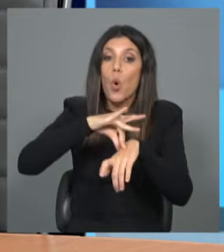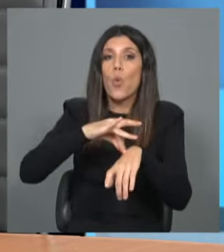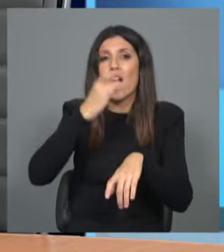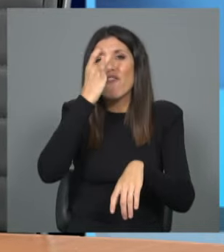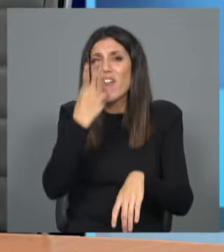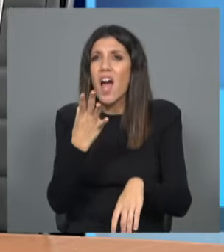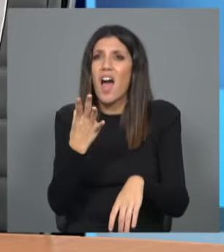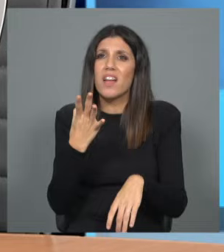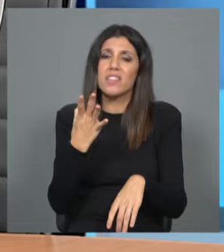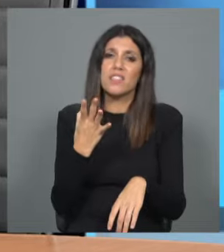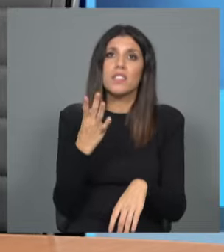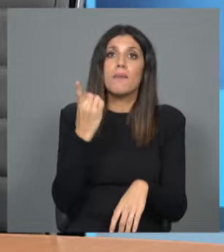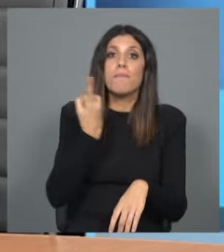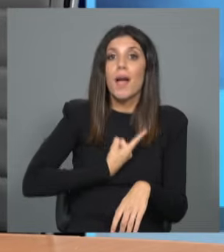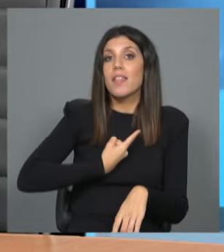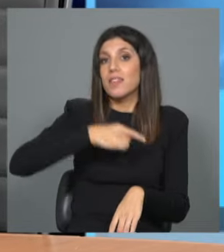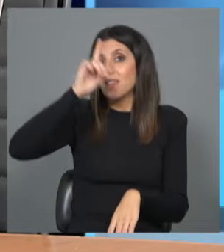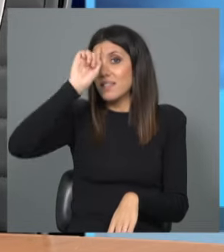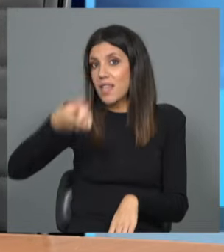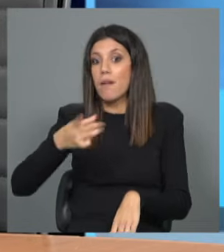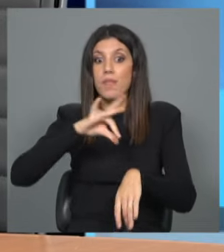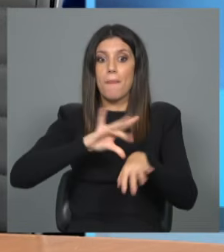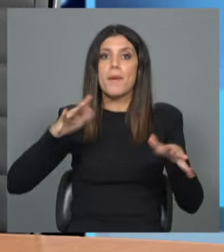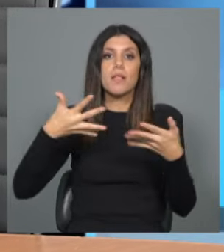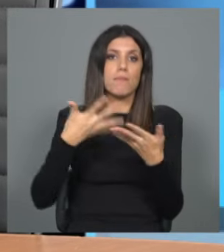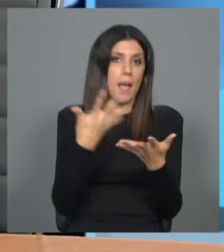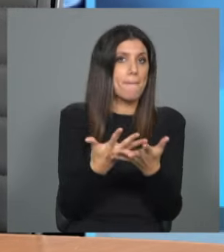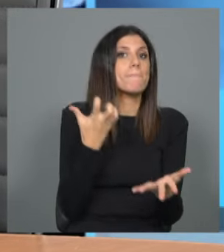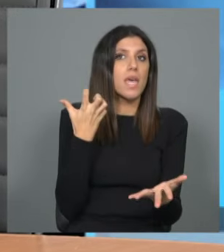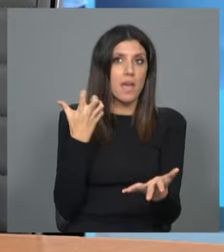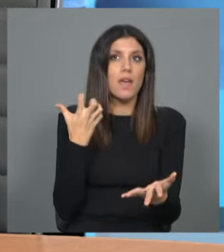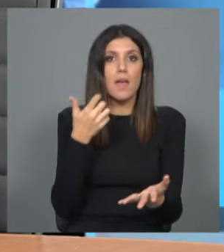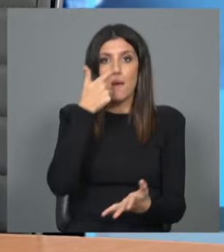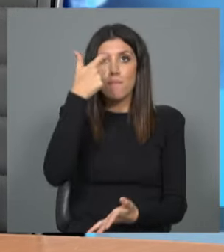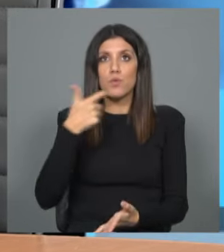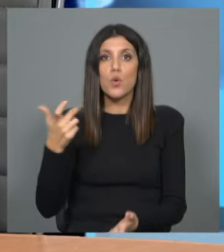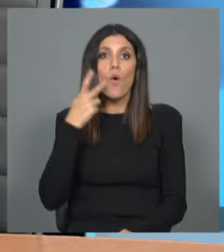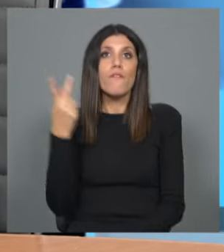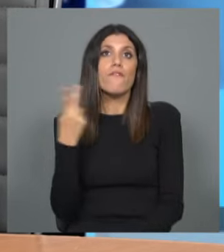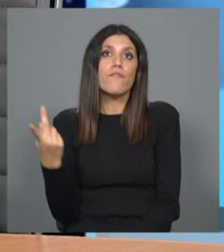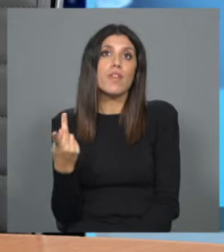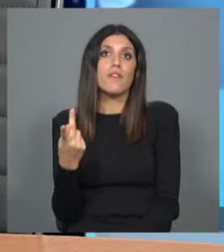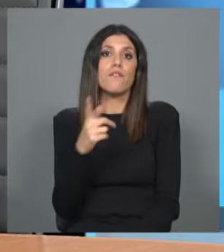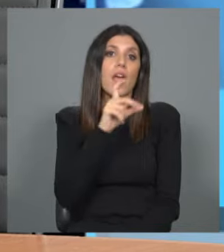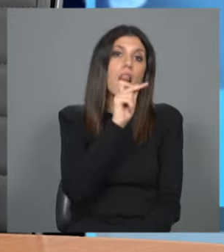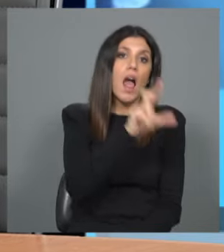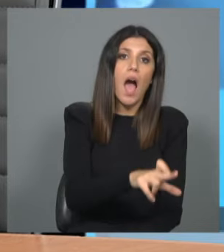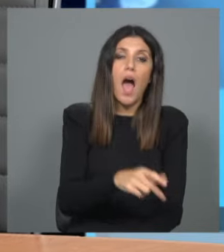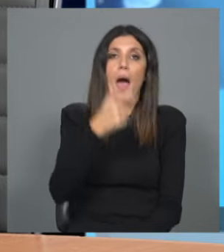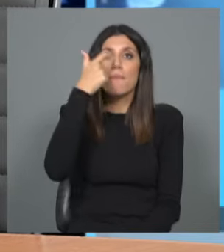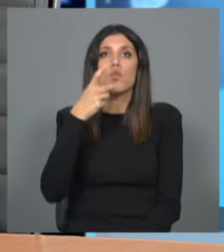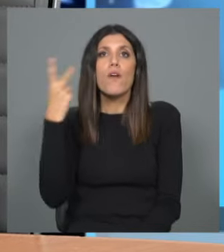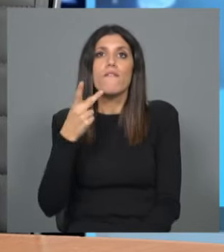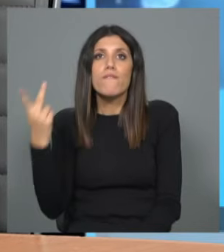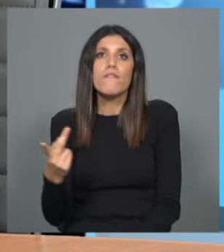também temos que pensar e não nos podemos esquecer, e a pandemia veio evidenciar isto, as pessoas que vivem em residências para pessoas idosas, as pessoas que vivem em